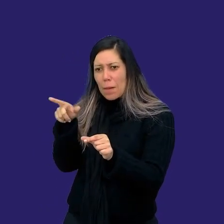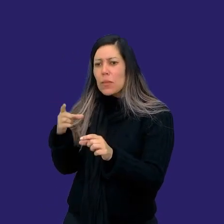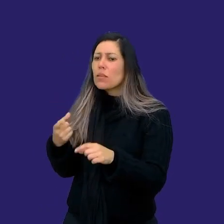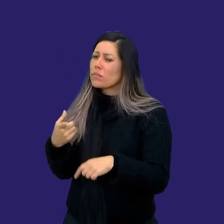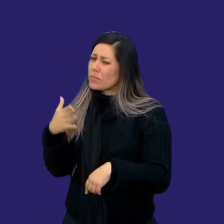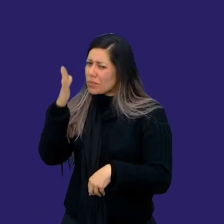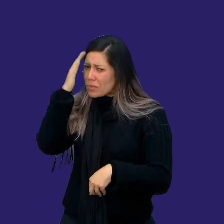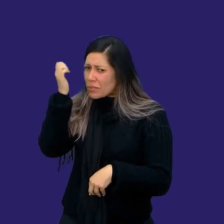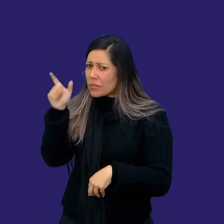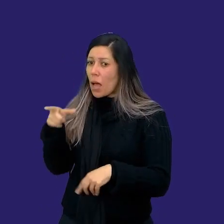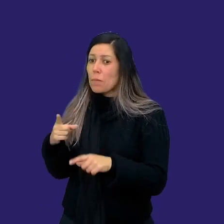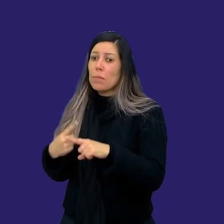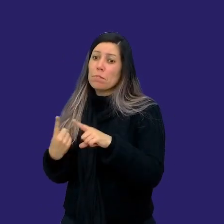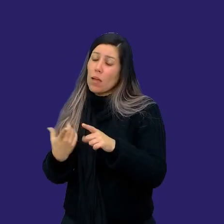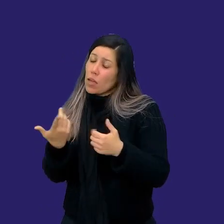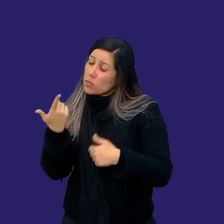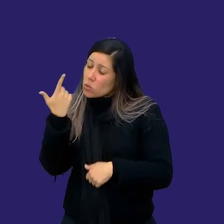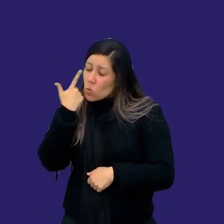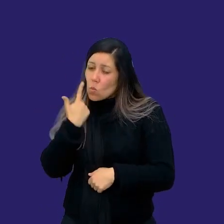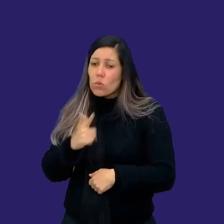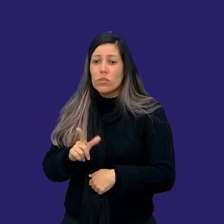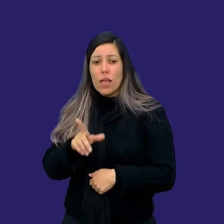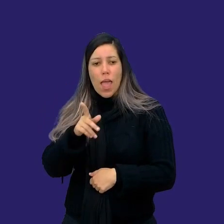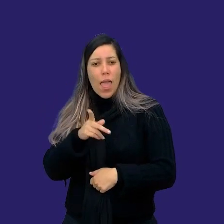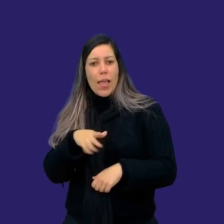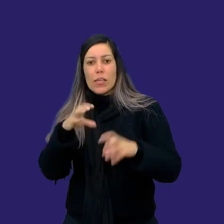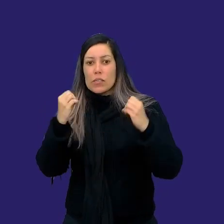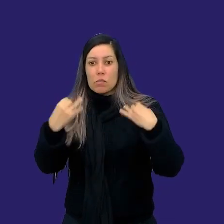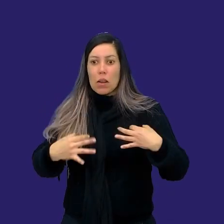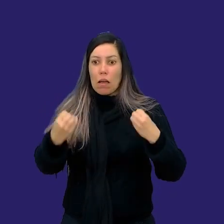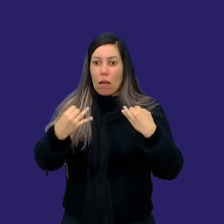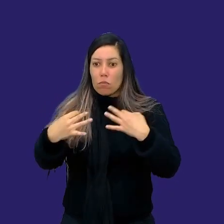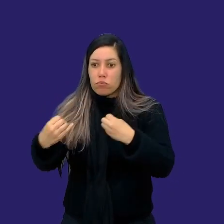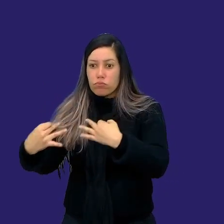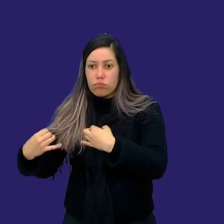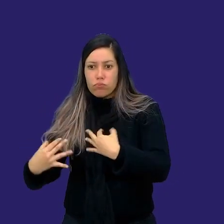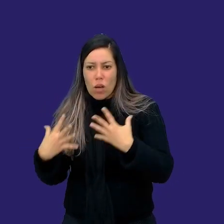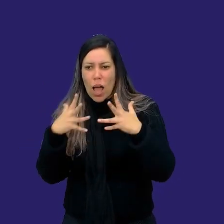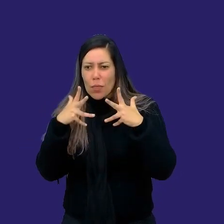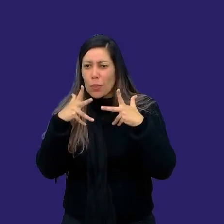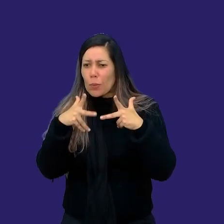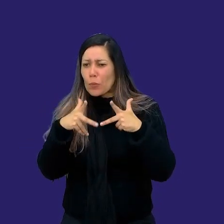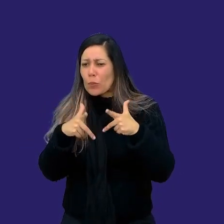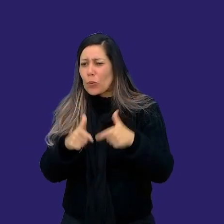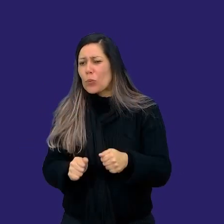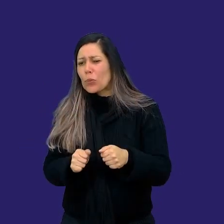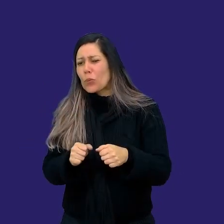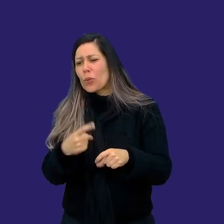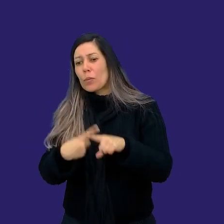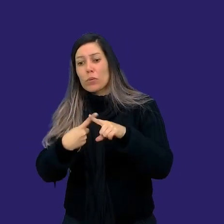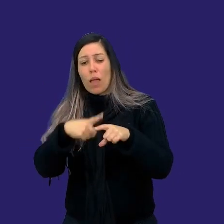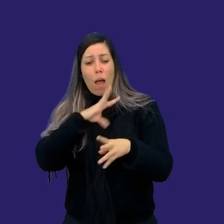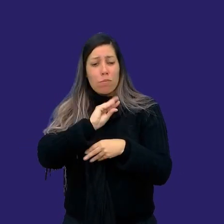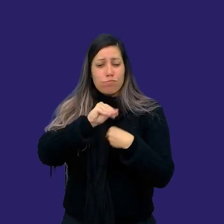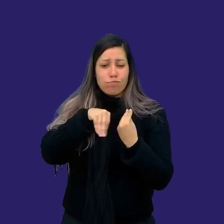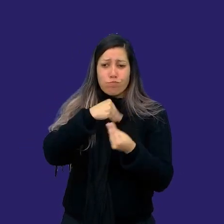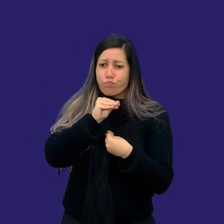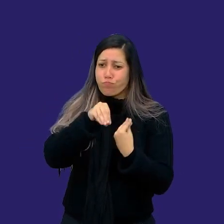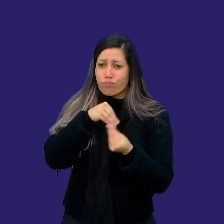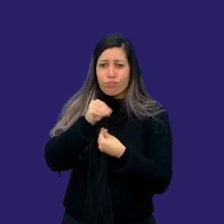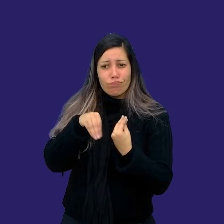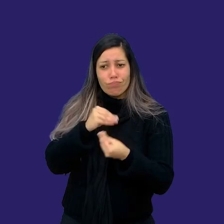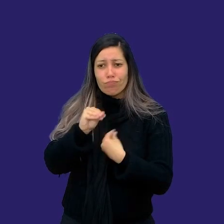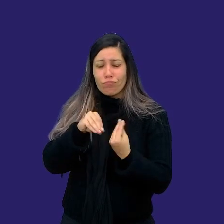falar tudo de tudo ao mesmo tempo, porque isso viraria uma salada de frutas. Então, a gente